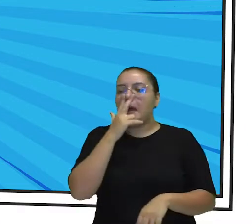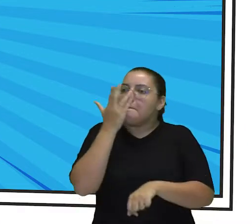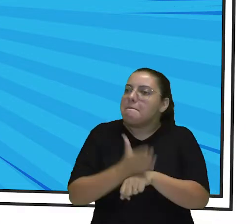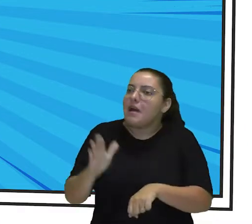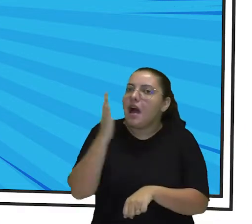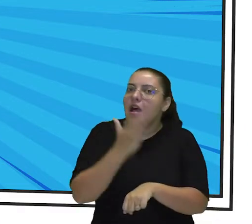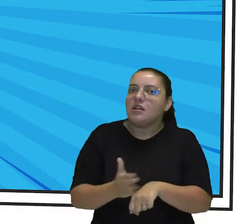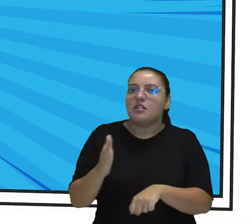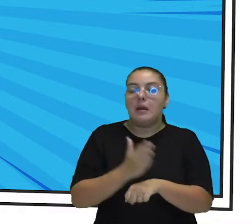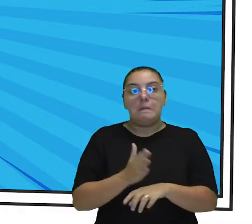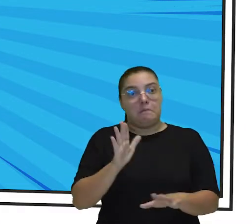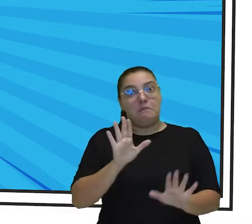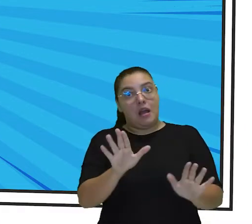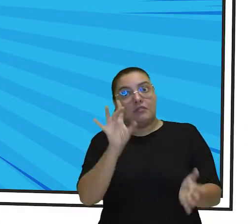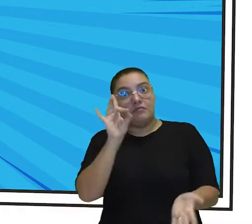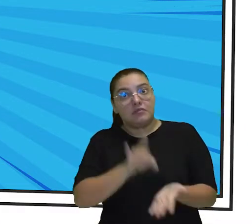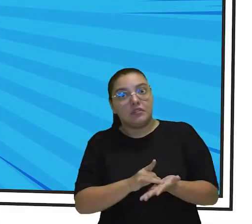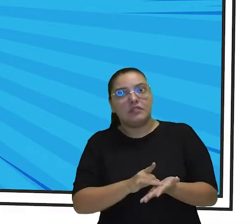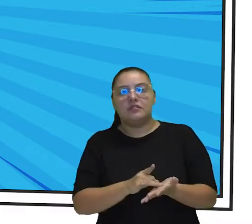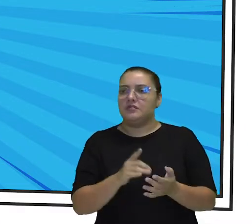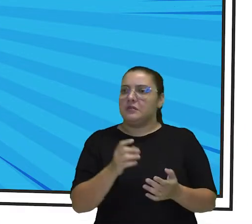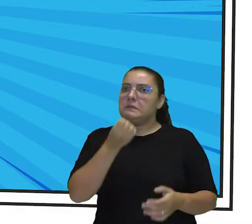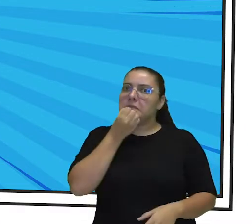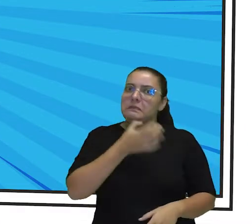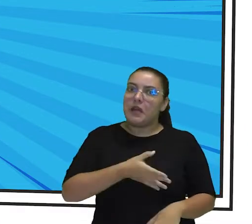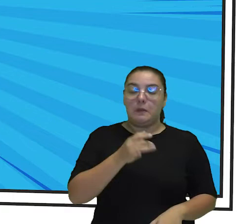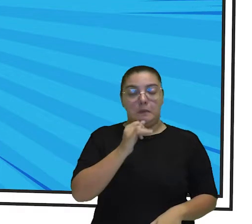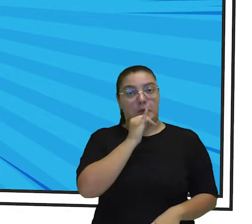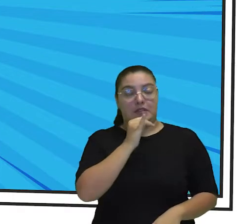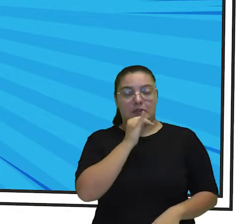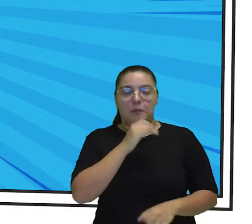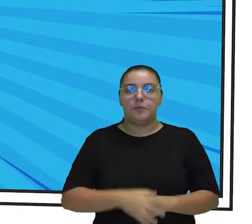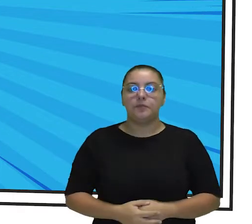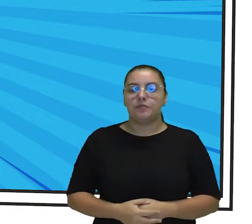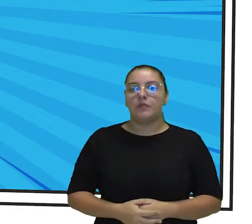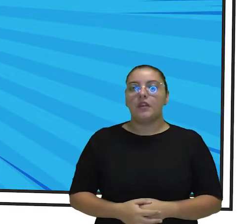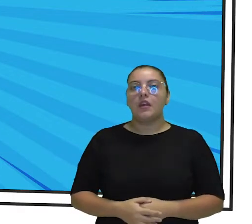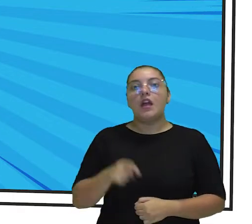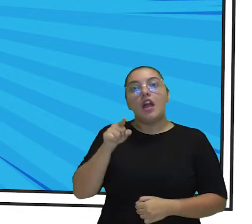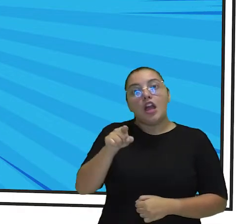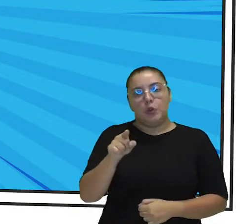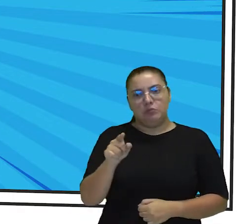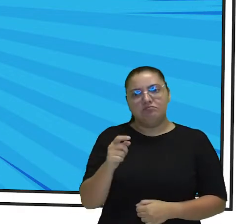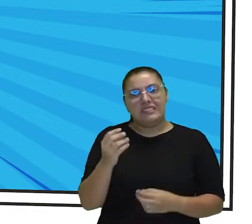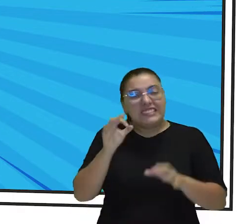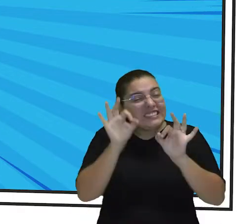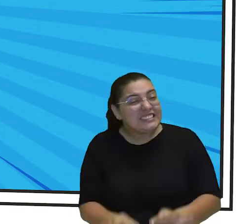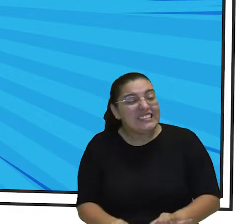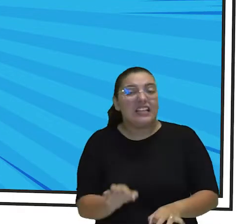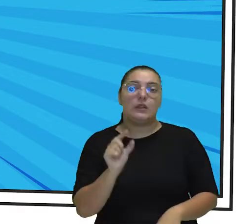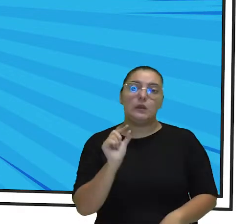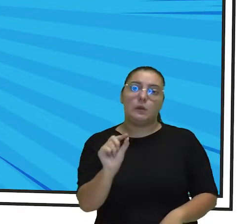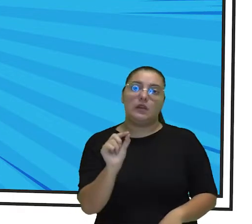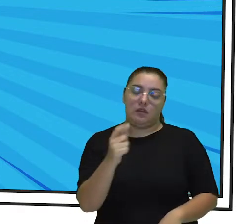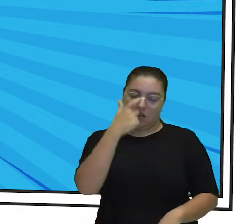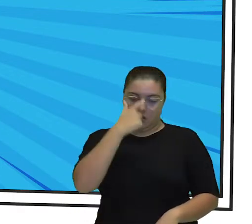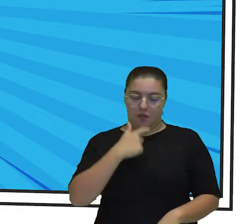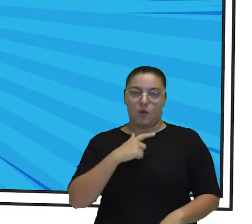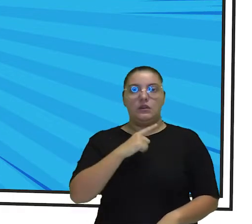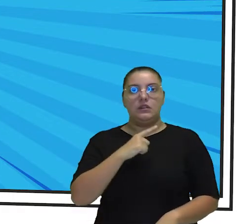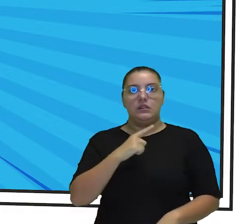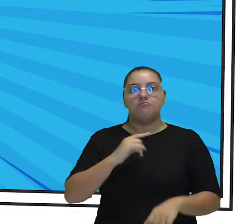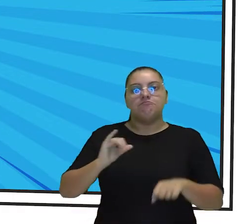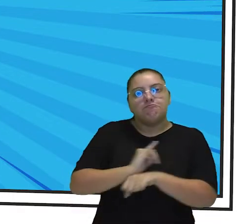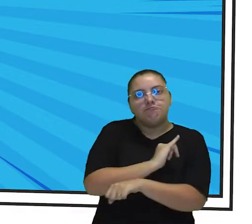isso, mas na verdade você faz isso muito bem. Quer ver? Eu lhes garanto que eu tenho aqui uma maneira